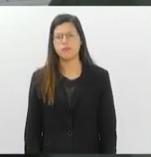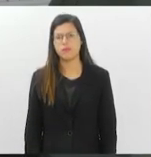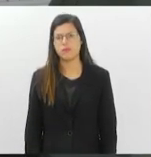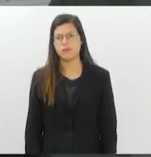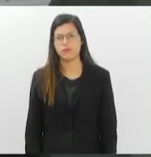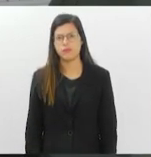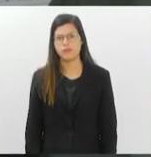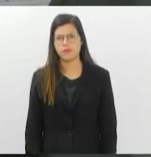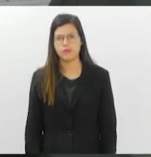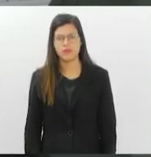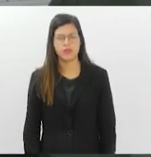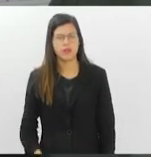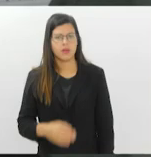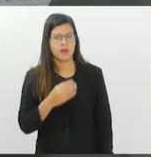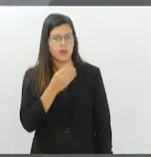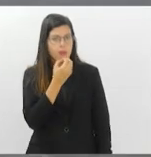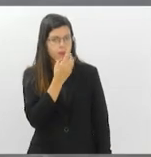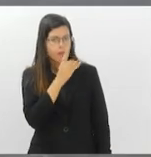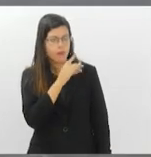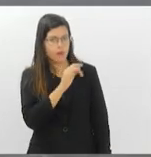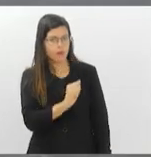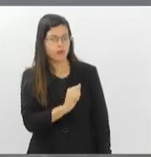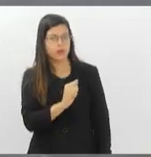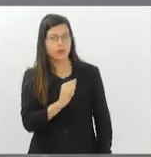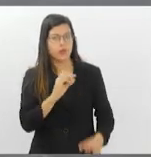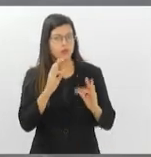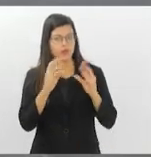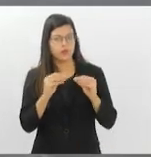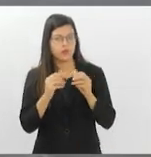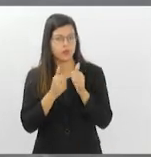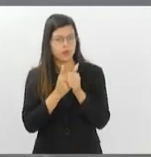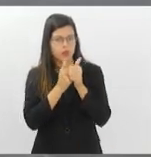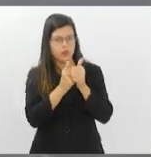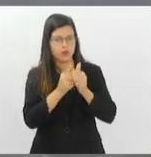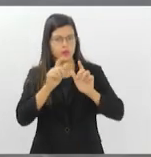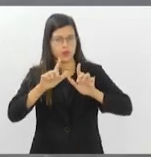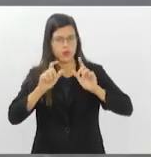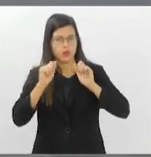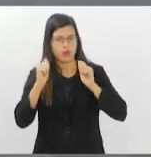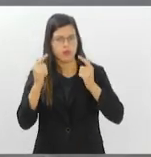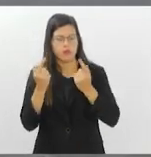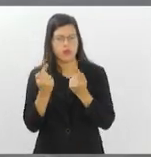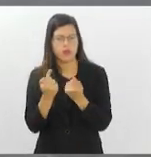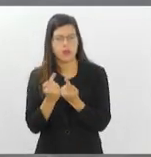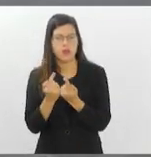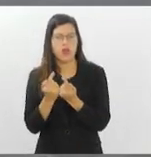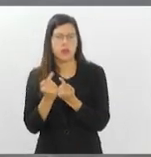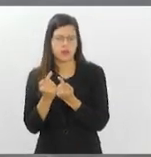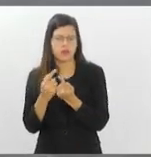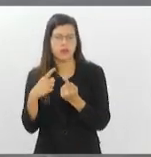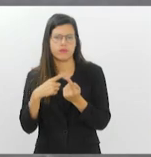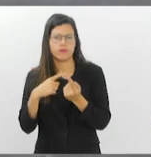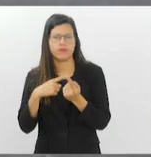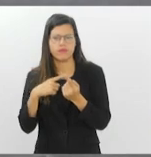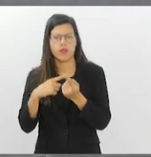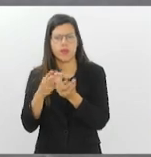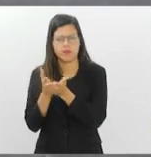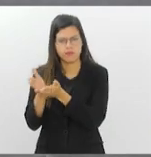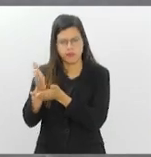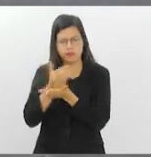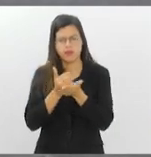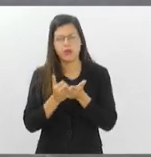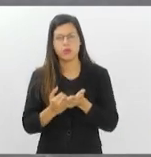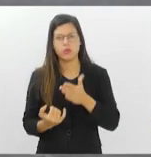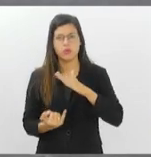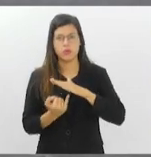PV Olá Rui bom dia para você bom dia a todos que acompanham a TV alerge trazendo mais alguns números aqui do nosso Estado o Instituto de